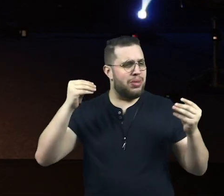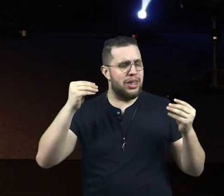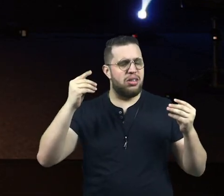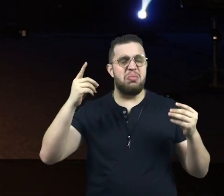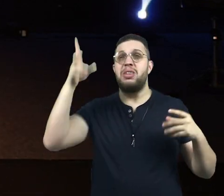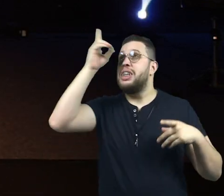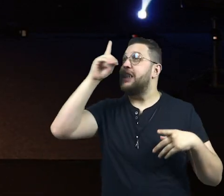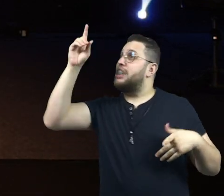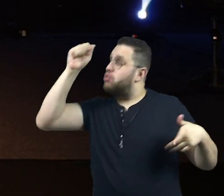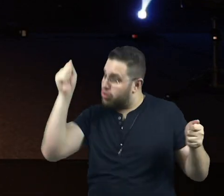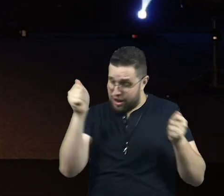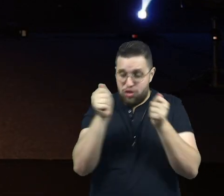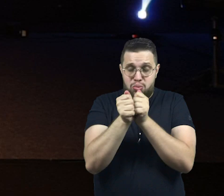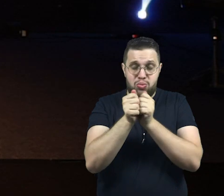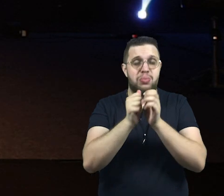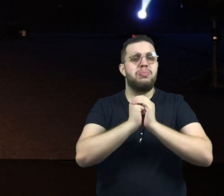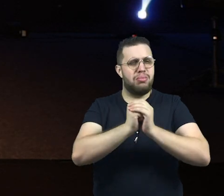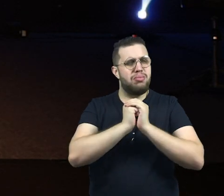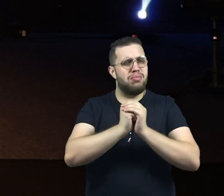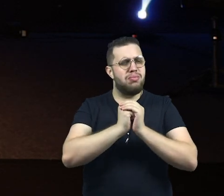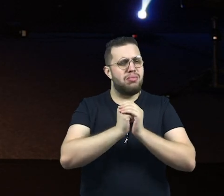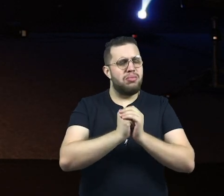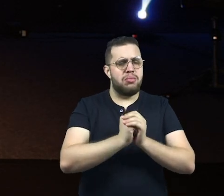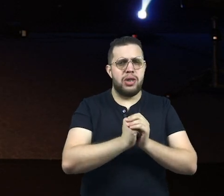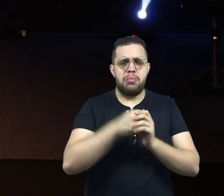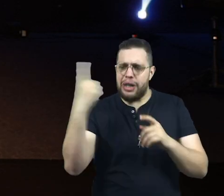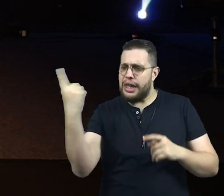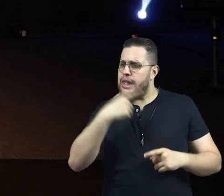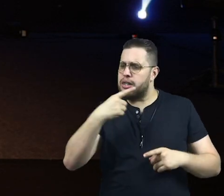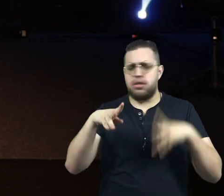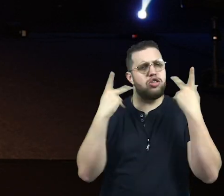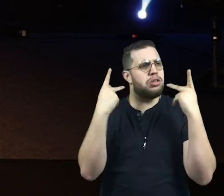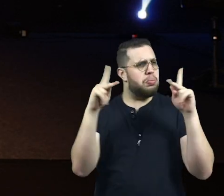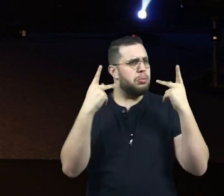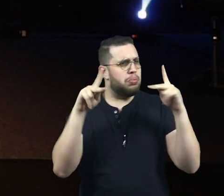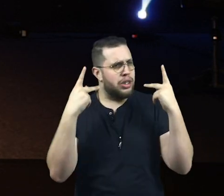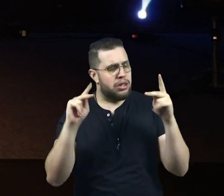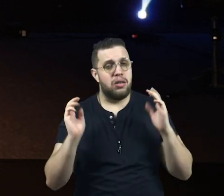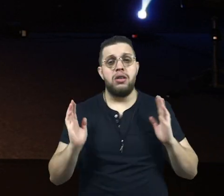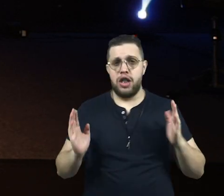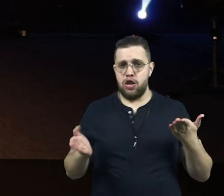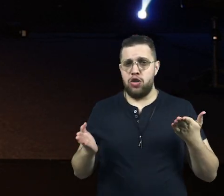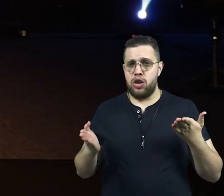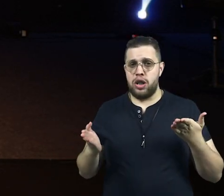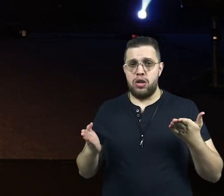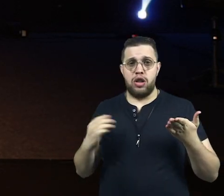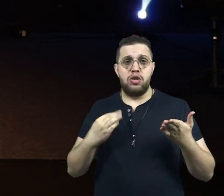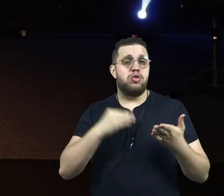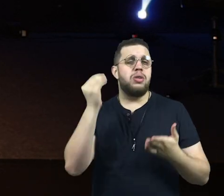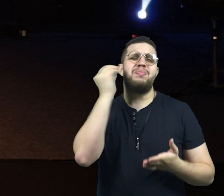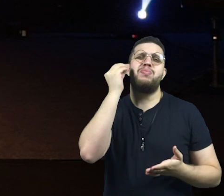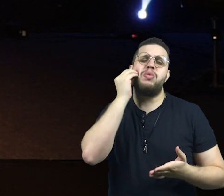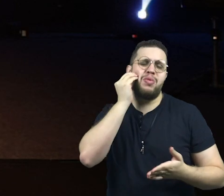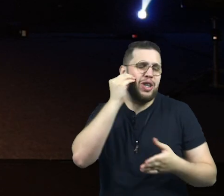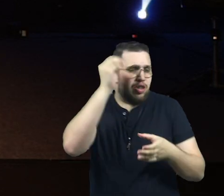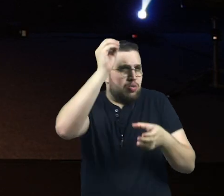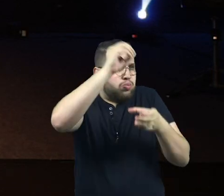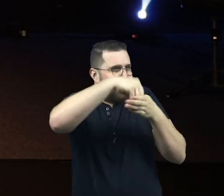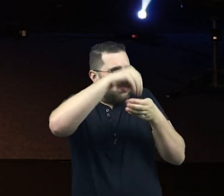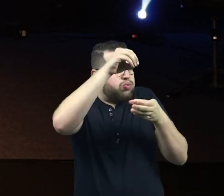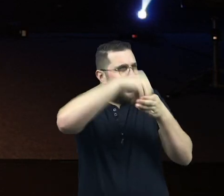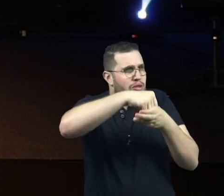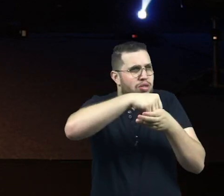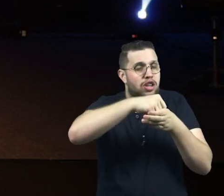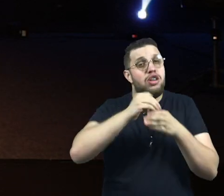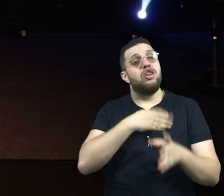nesse tempo todo, amém? Eu quero, antes da gente ir para a palavra, eu quero te dar uma oportunidade de semear, de